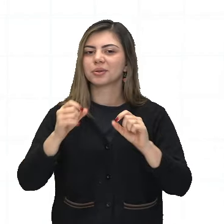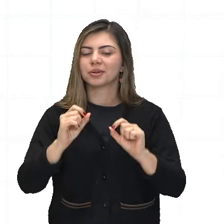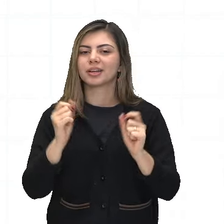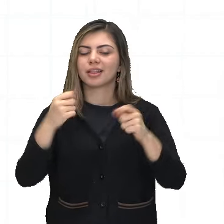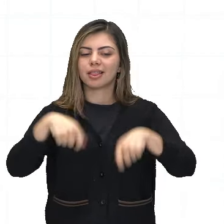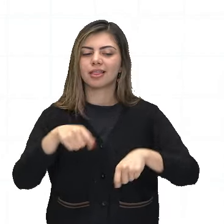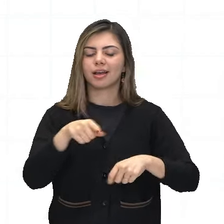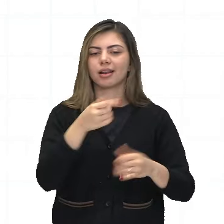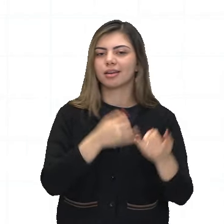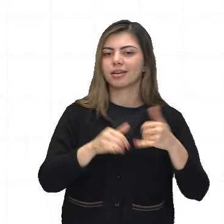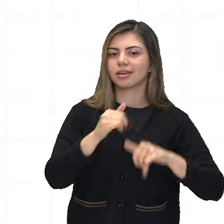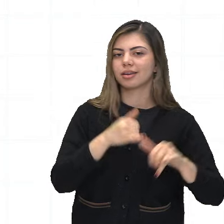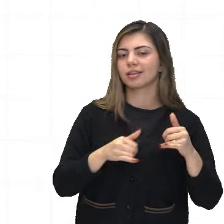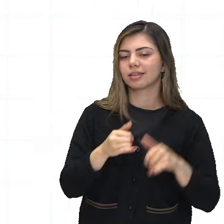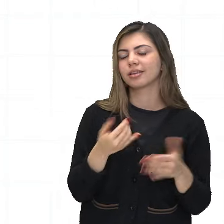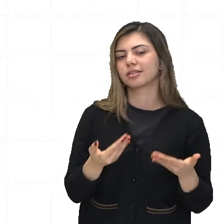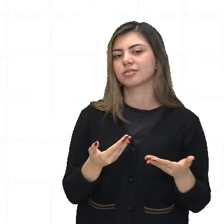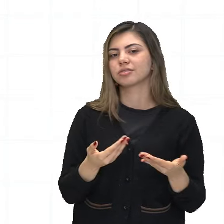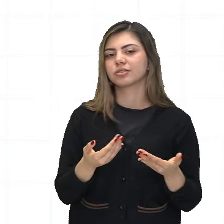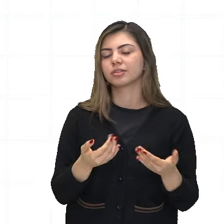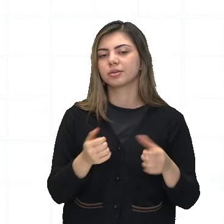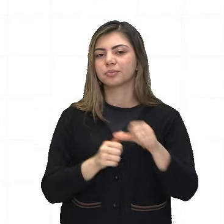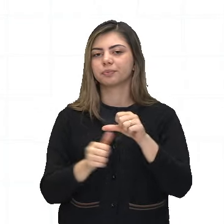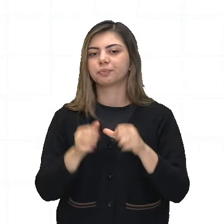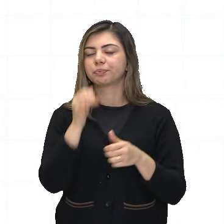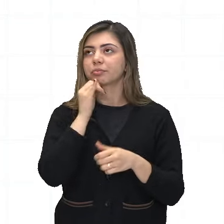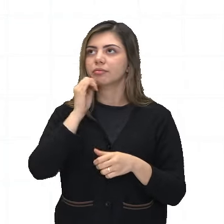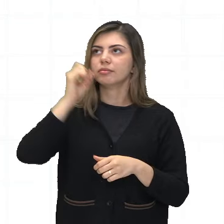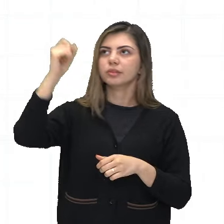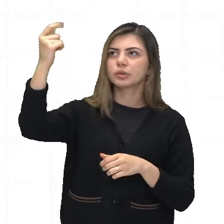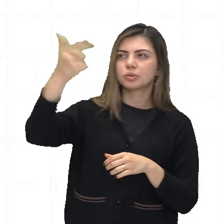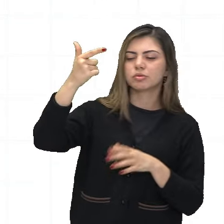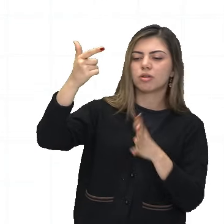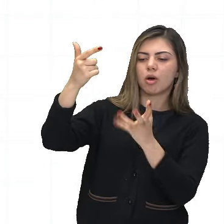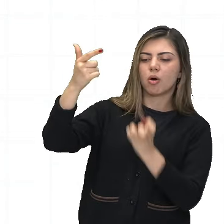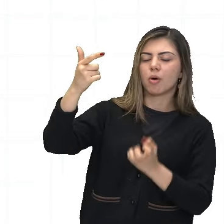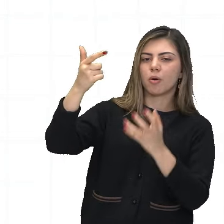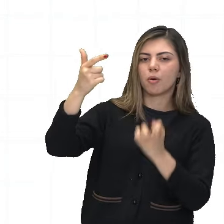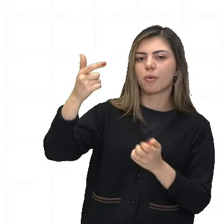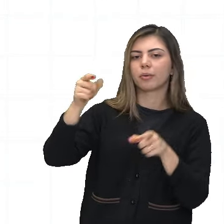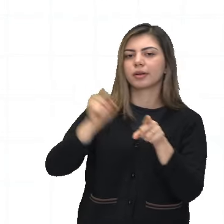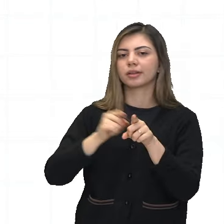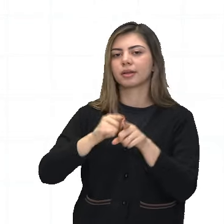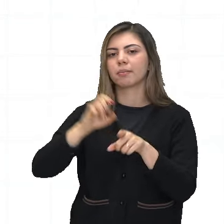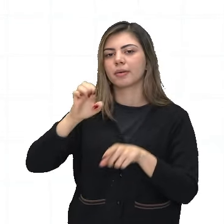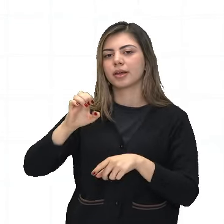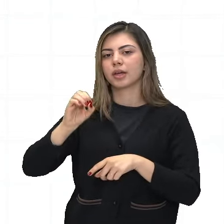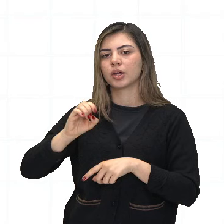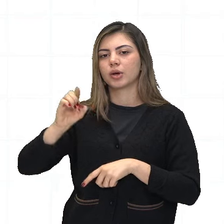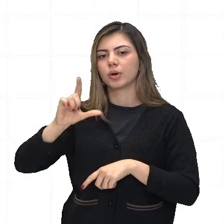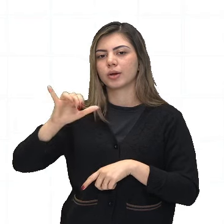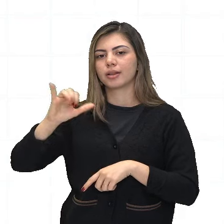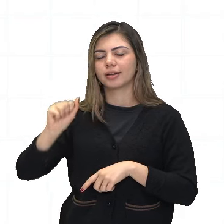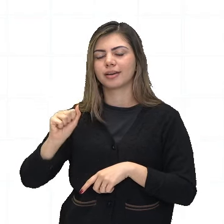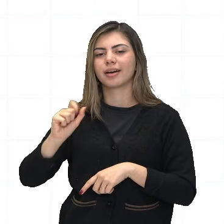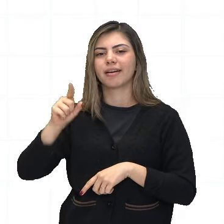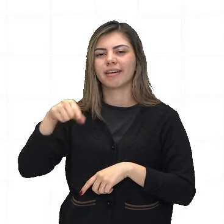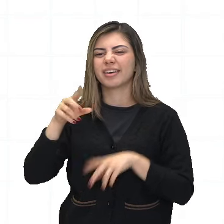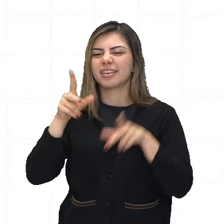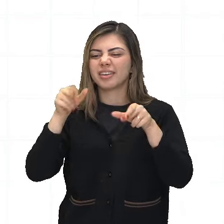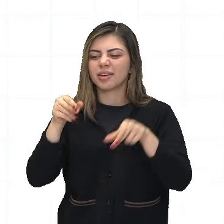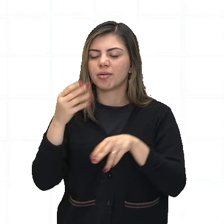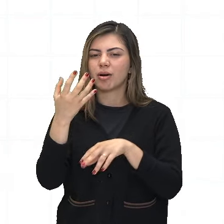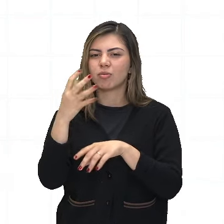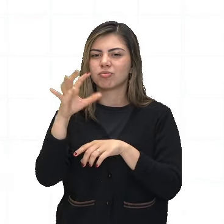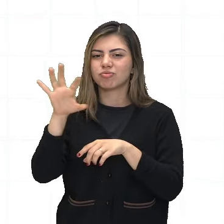energias renováveis tô falando aí sobre eh energia solar energia eólica que é aquela das turbinas que usa o vento né para produzir